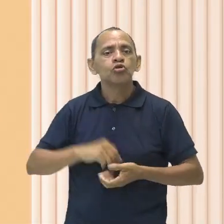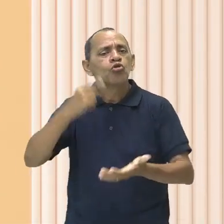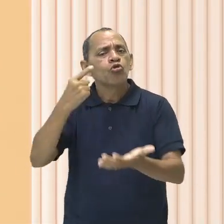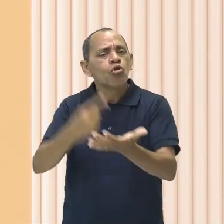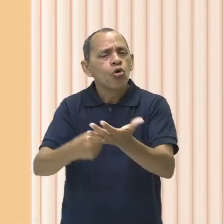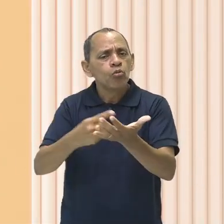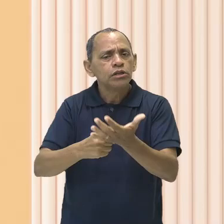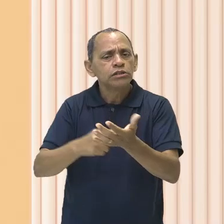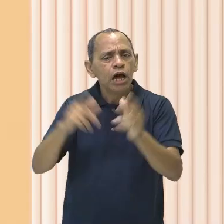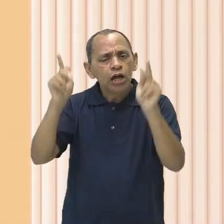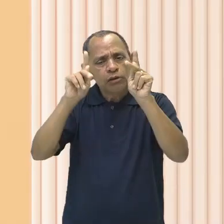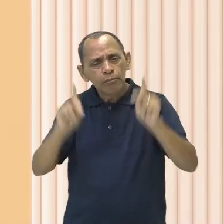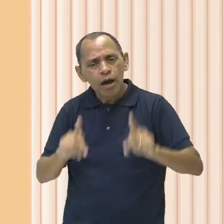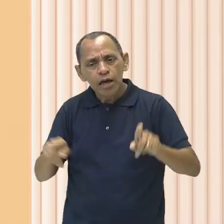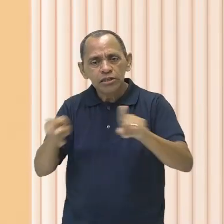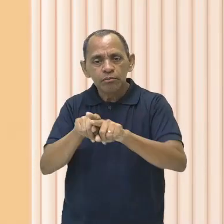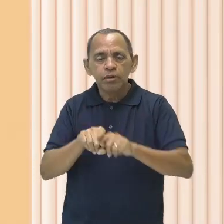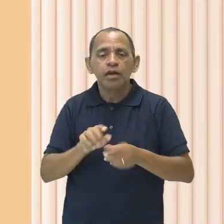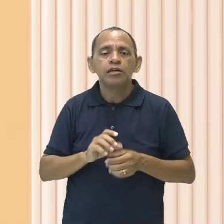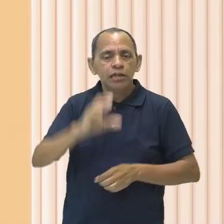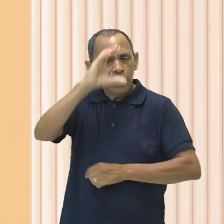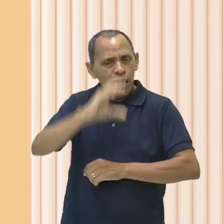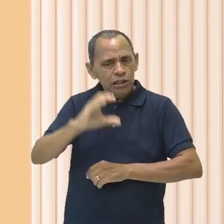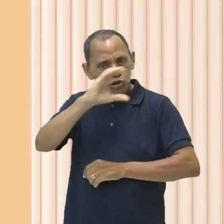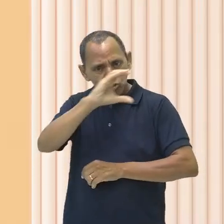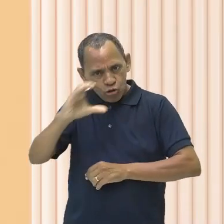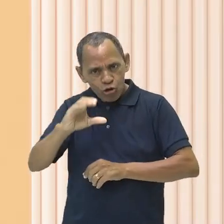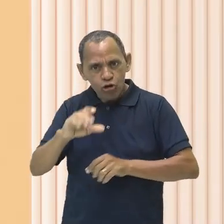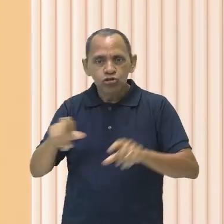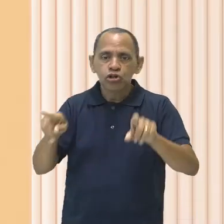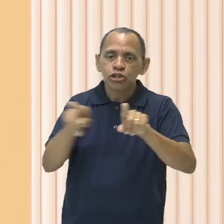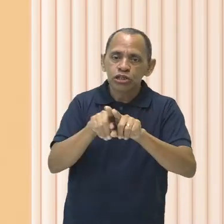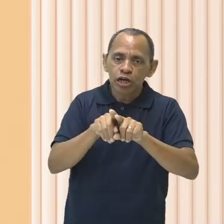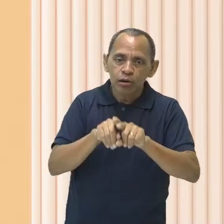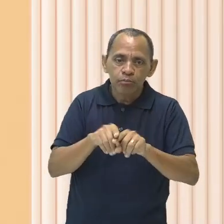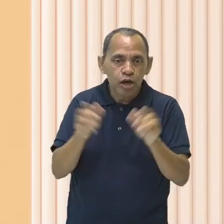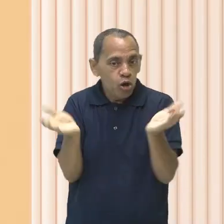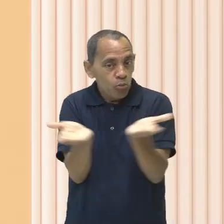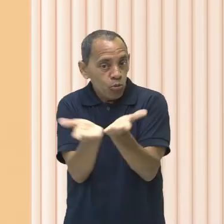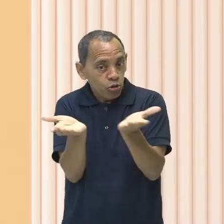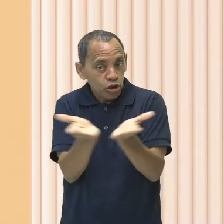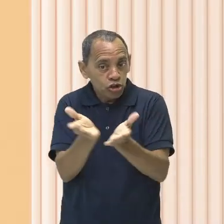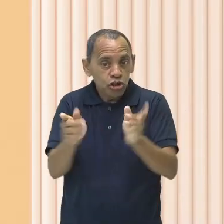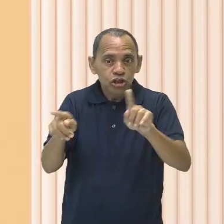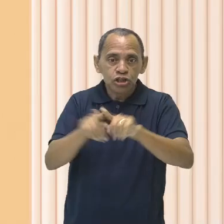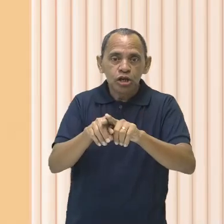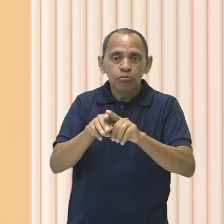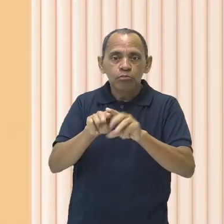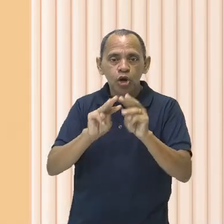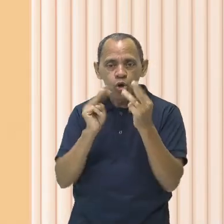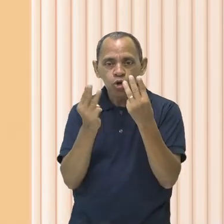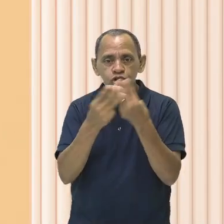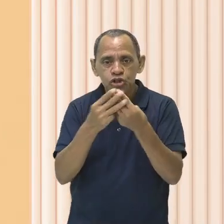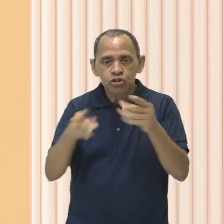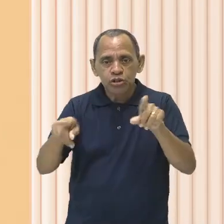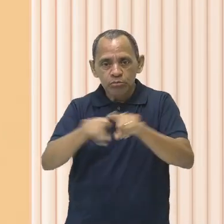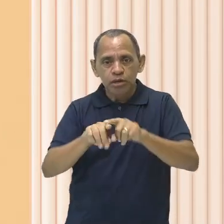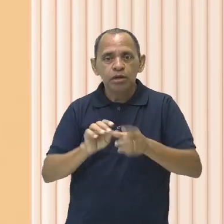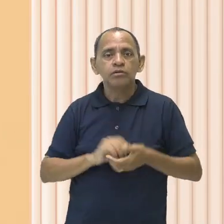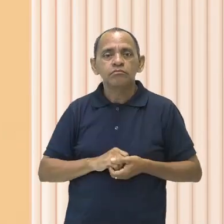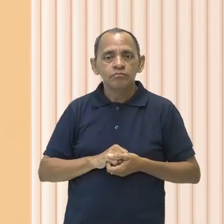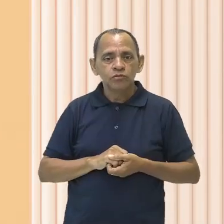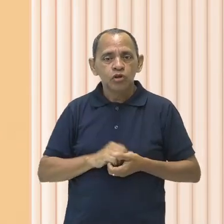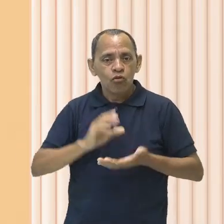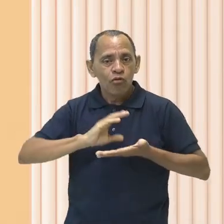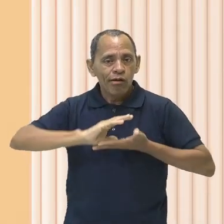católicos, protestantes e judeus. Esse é um dos diferenciais. O que diferencia o governo de Nassau